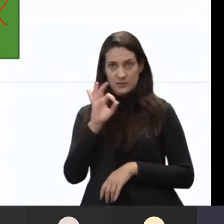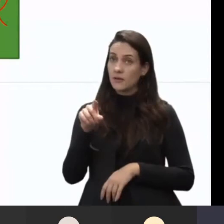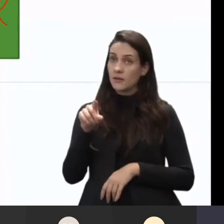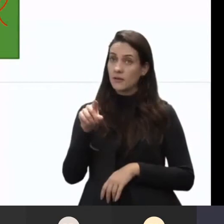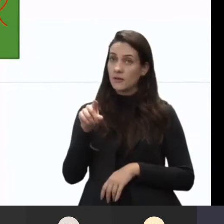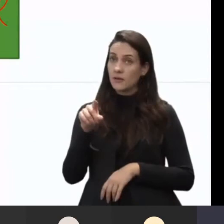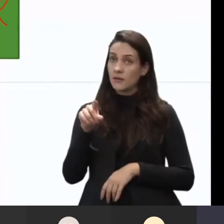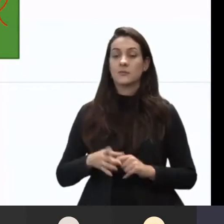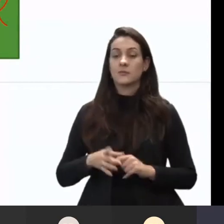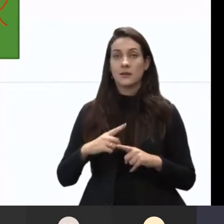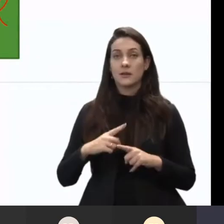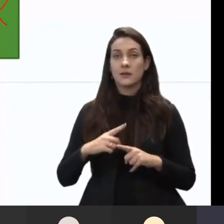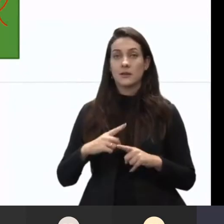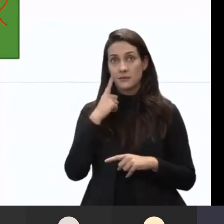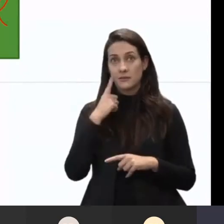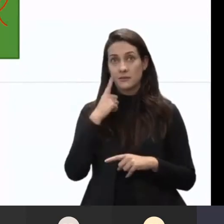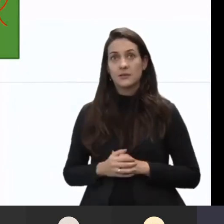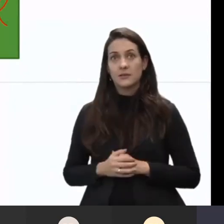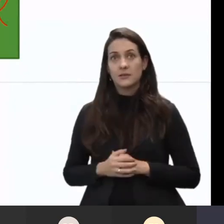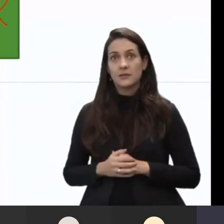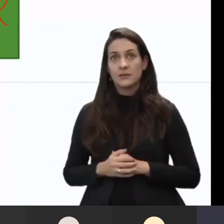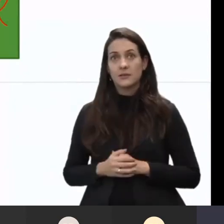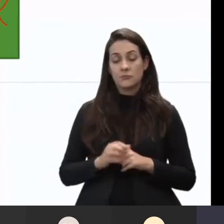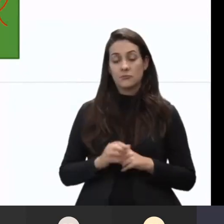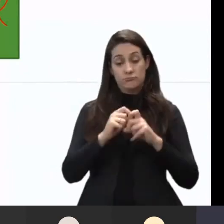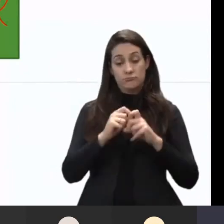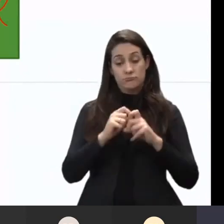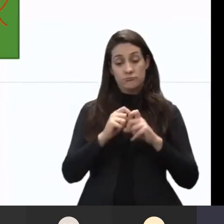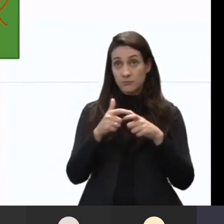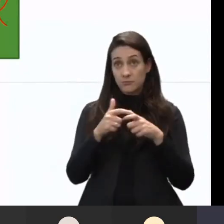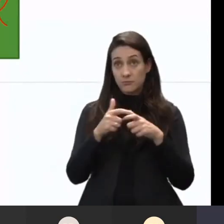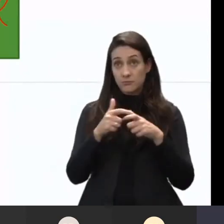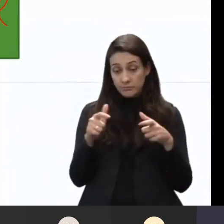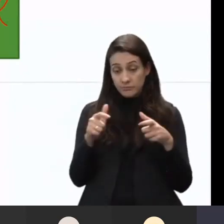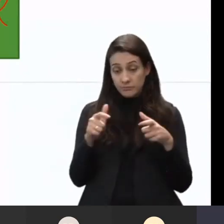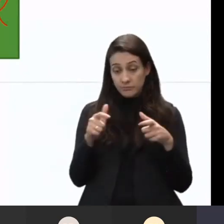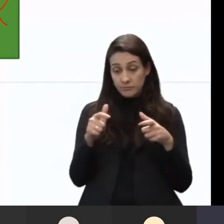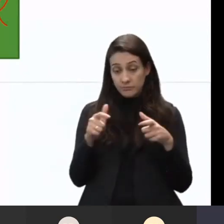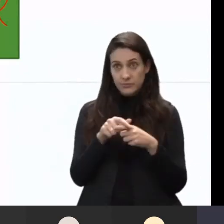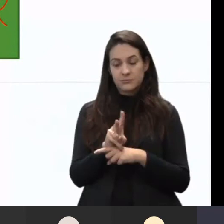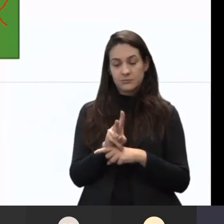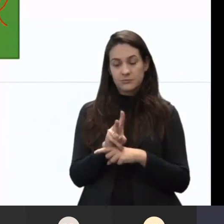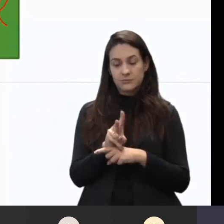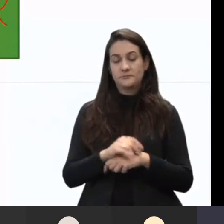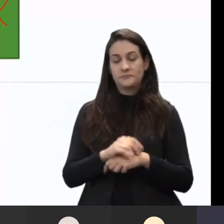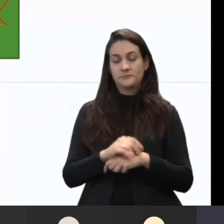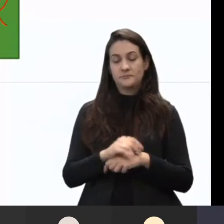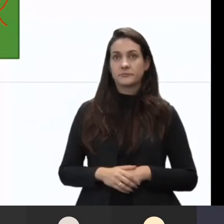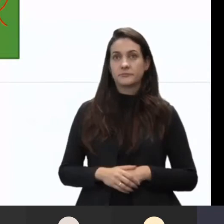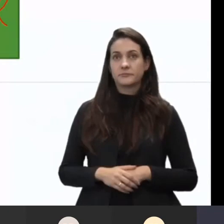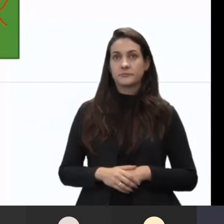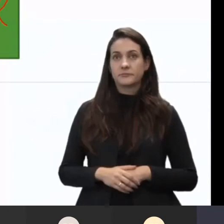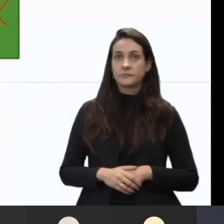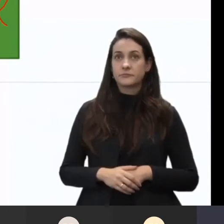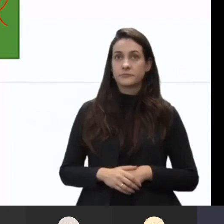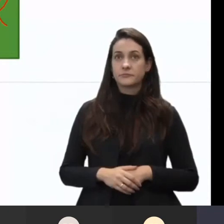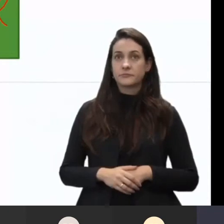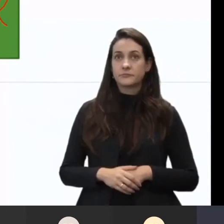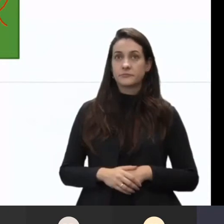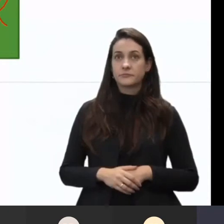Sim. Por quê? Porque você viu aqui que ele inibiu o crescimento dos micro-organismos. Não inibiu tanto quanto o álcool